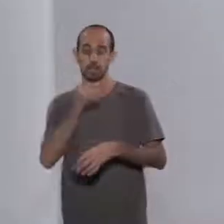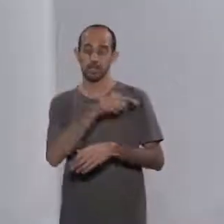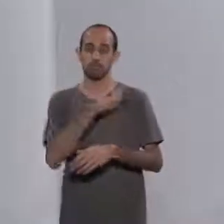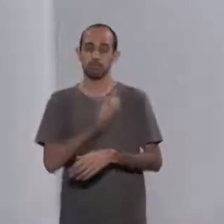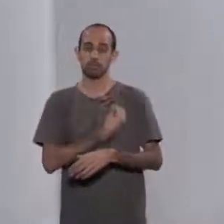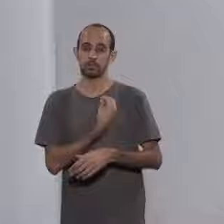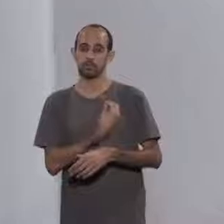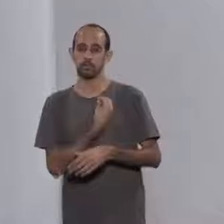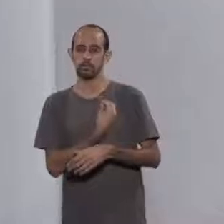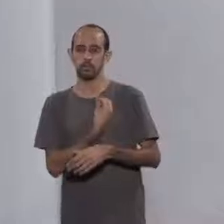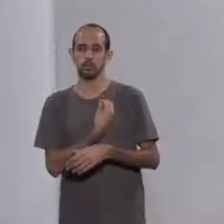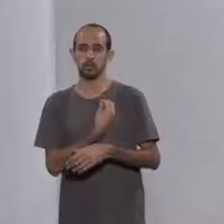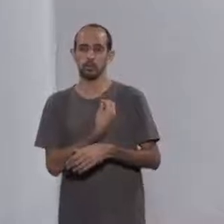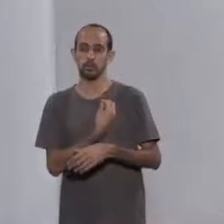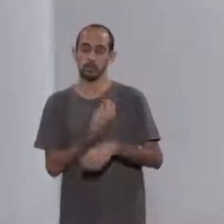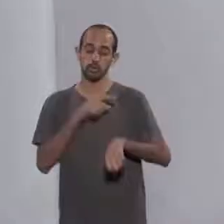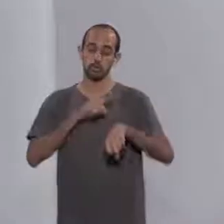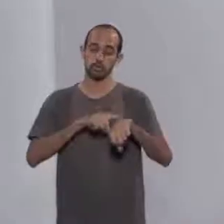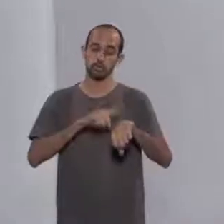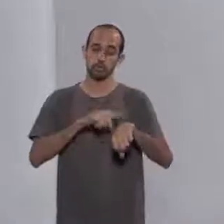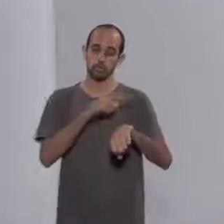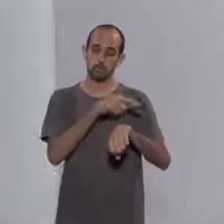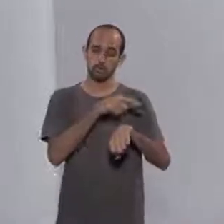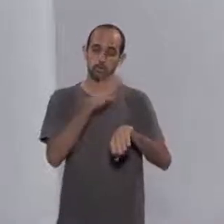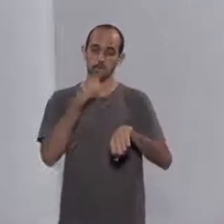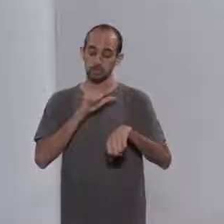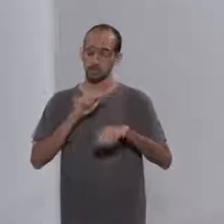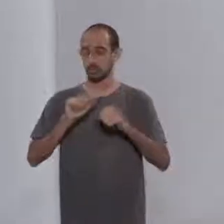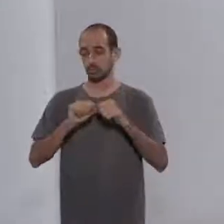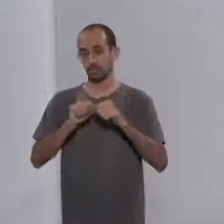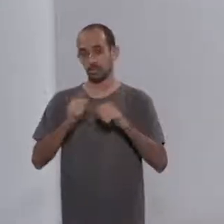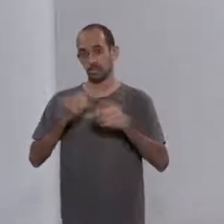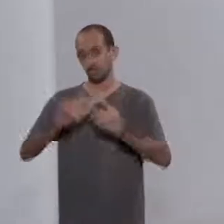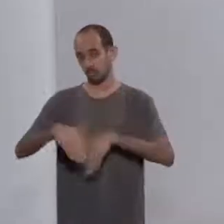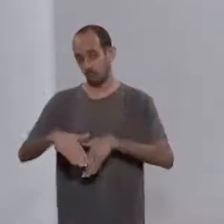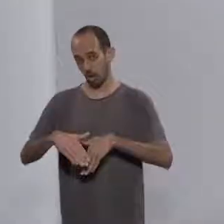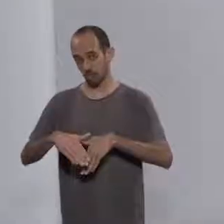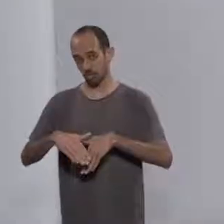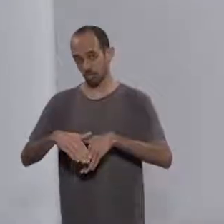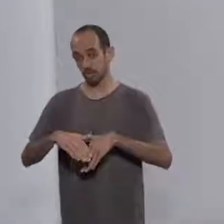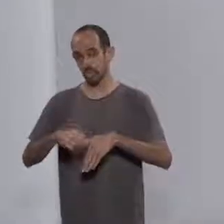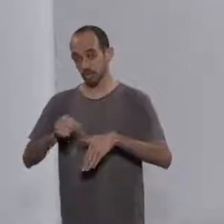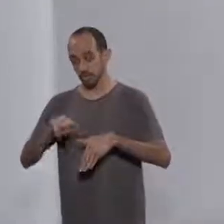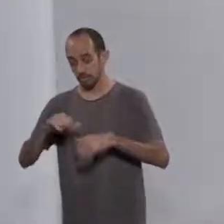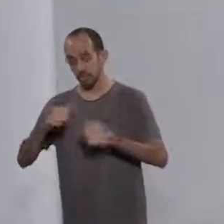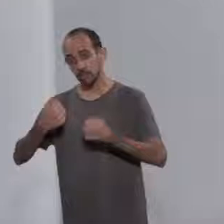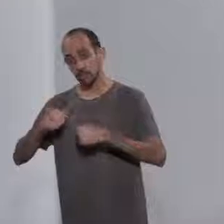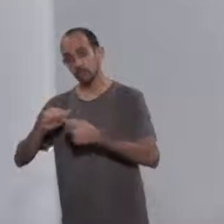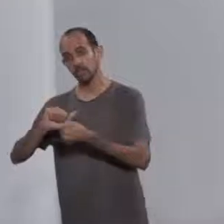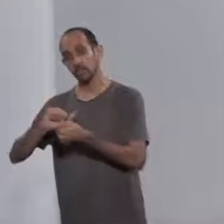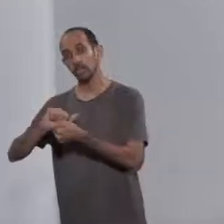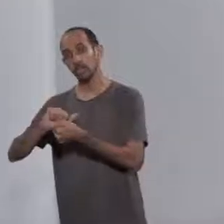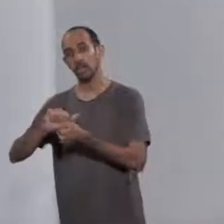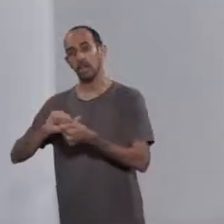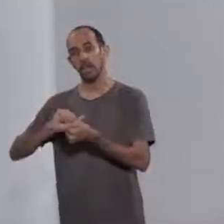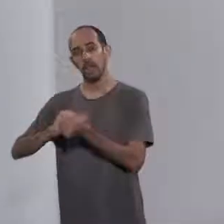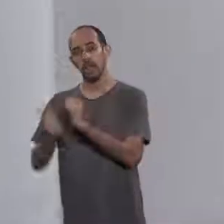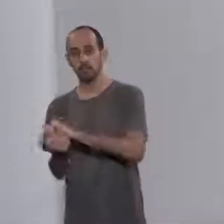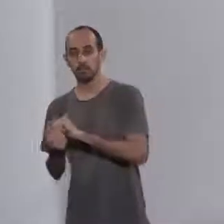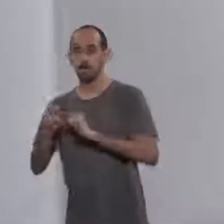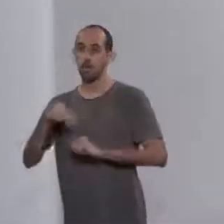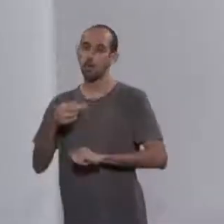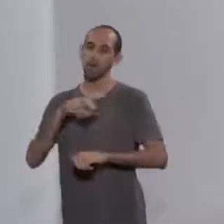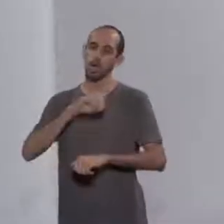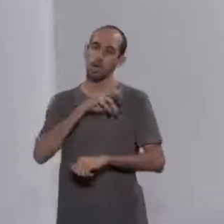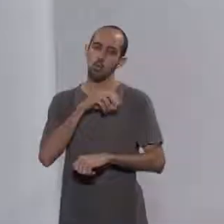participou. Esse aluno, naquele momento, ele consegue fazer a prova sem nenhuma adaptação? Se sim, a gente vai fazer o conteúdo ali da